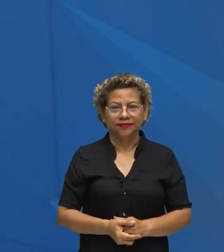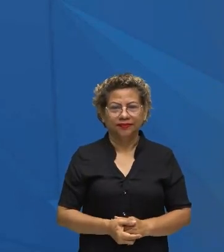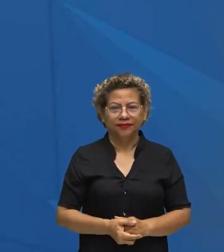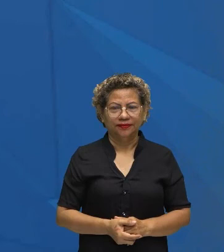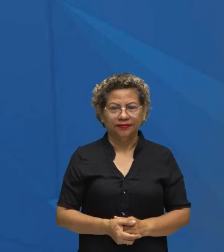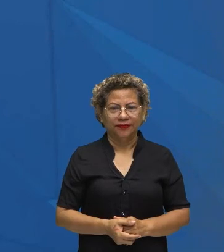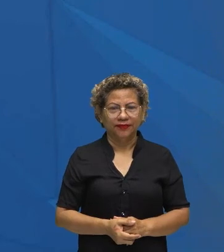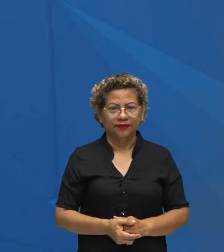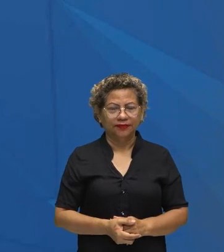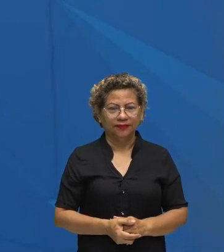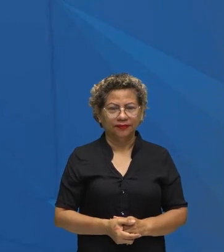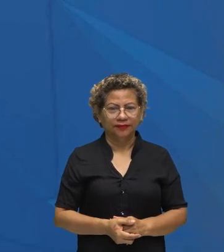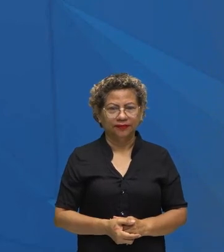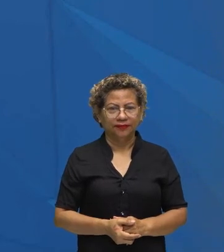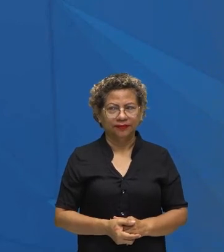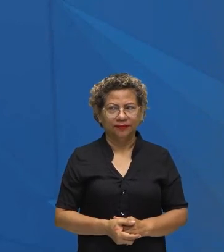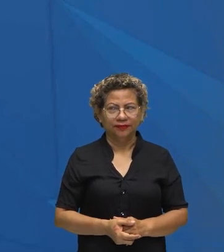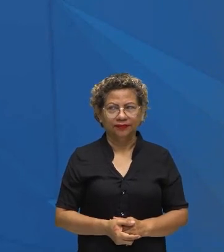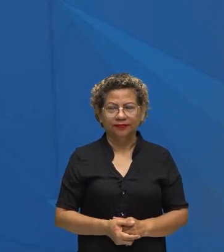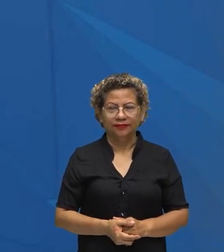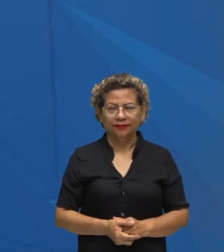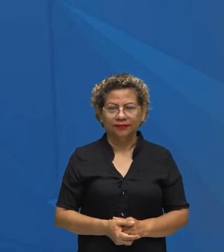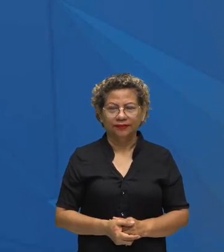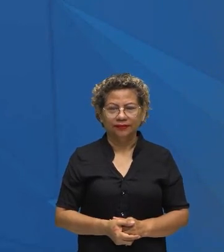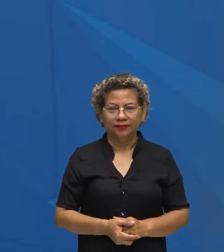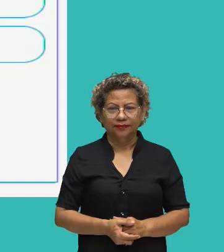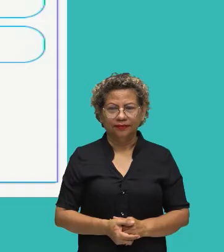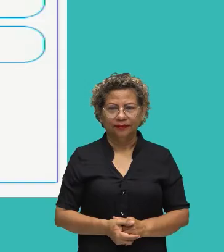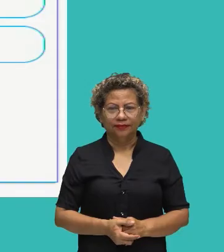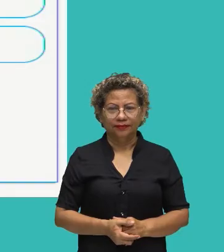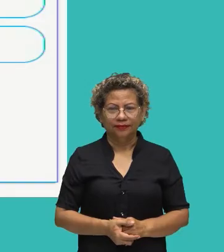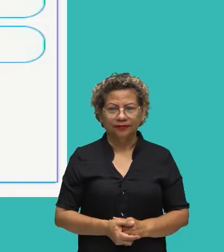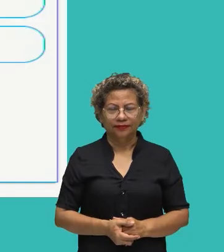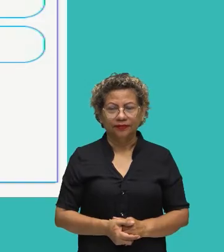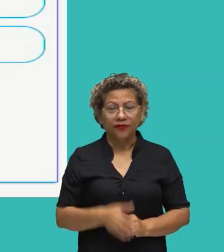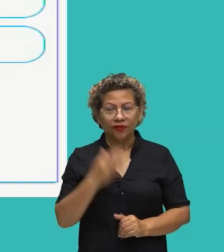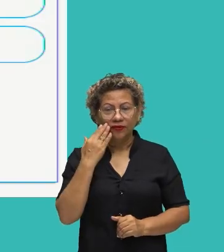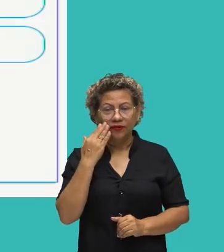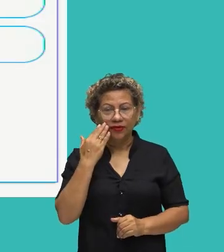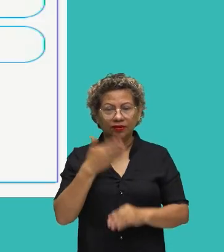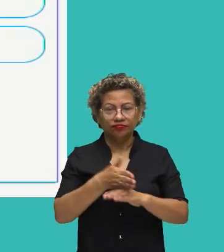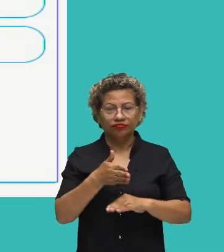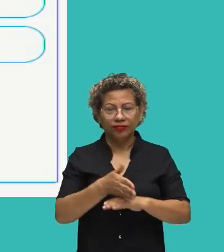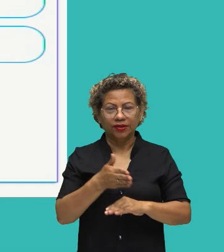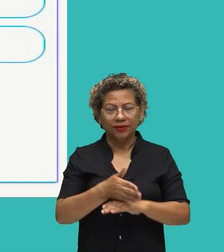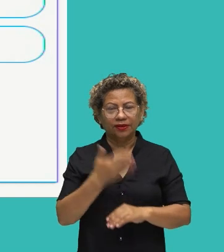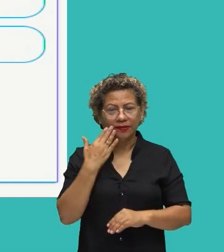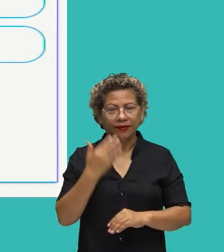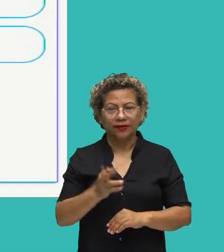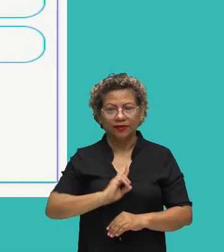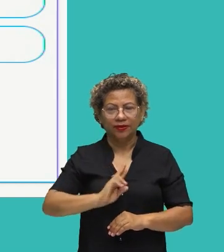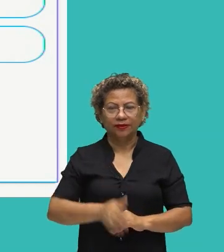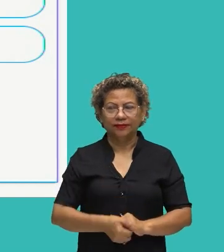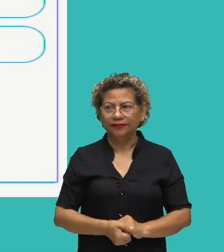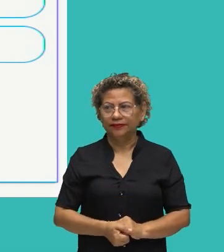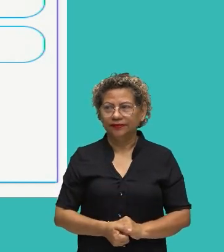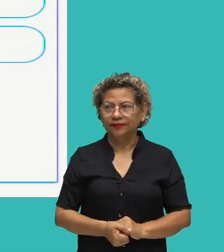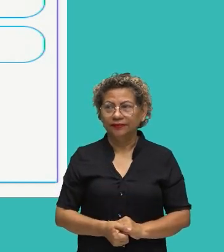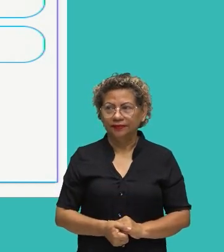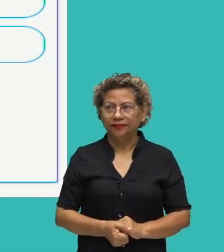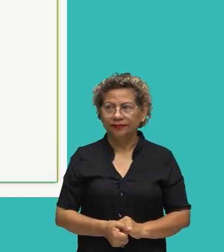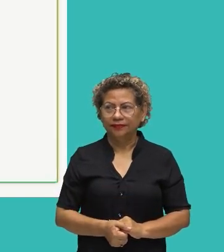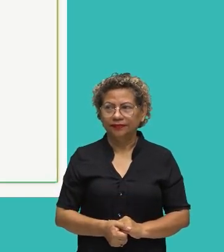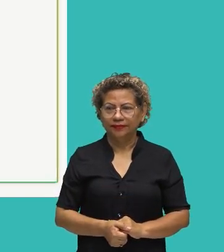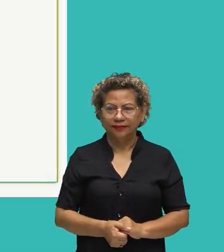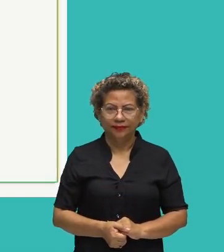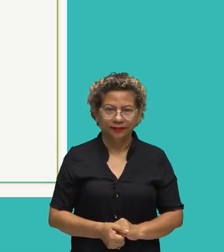não consegue visualizar. Então, o quiz aí na tela, para você que está acompanhando pelo nosso aplicativo. Não existe rosa